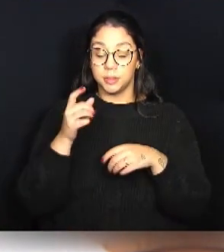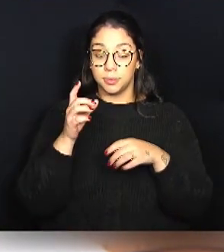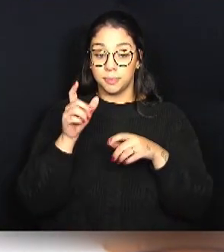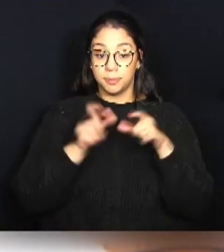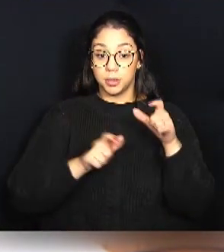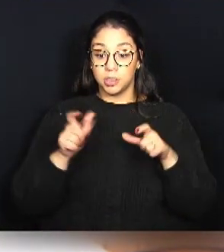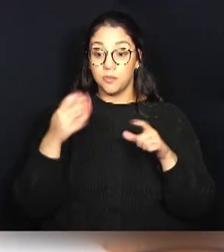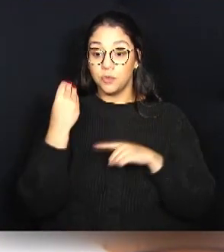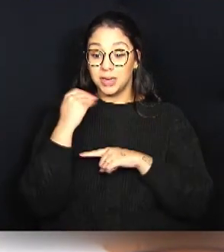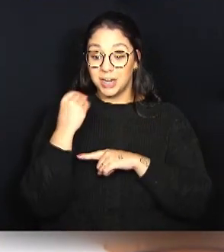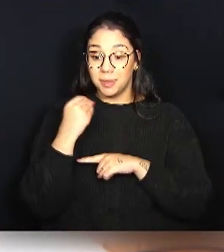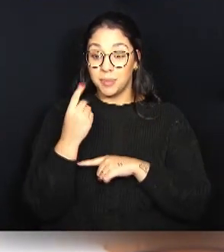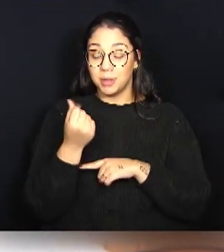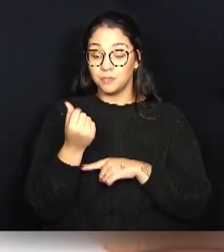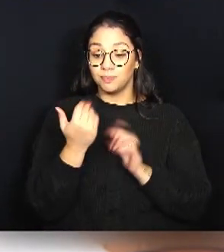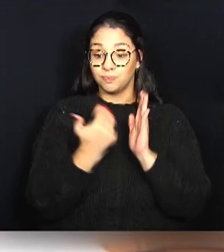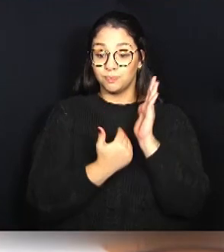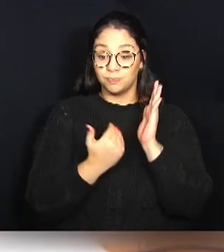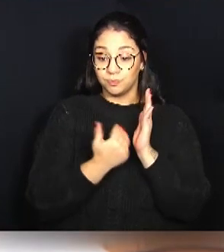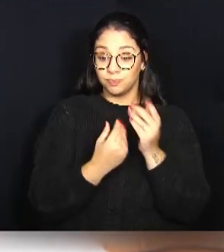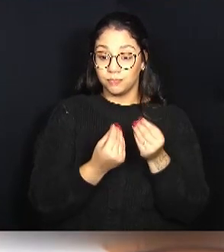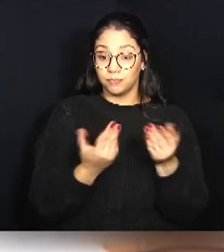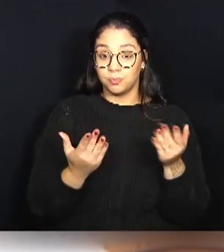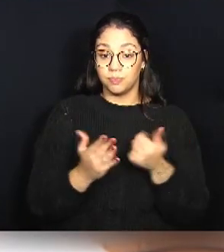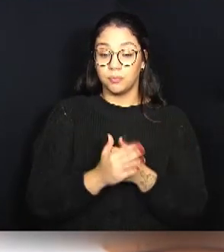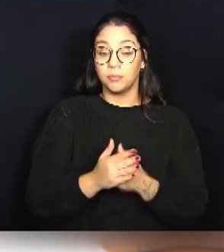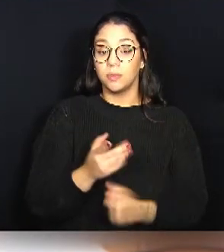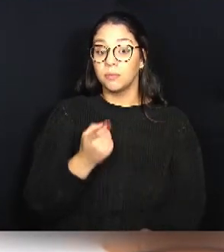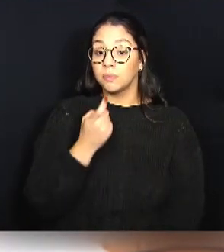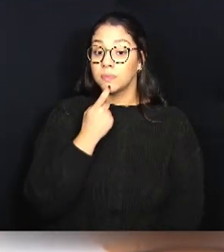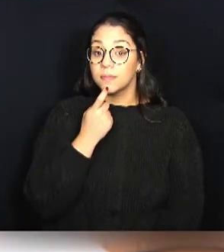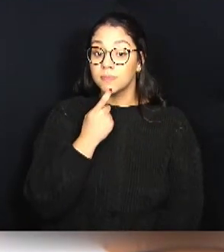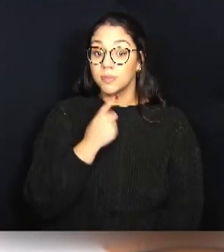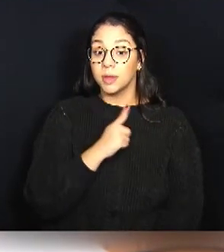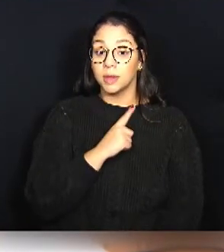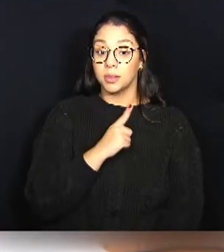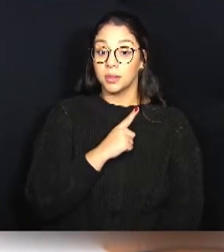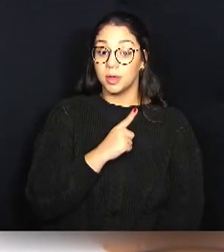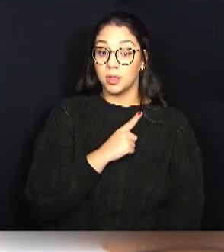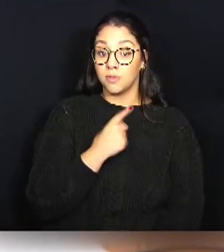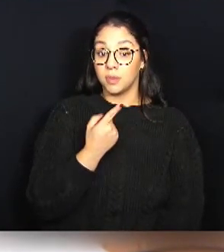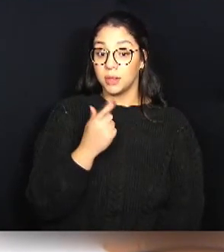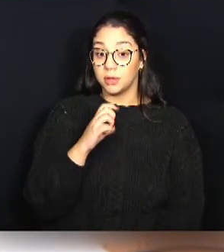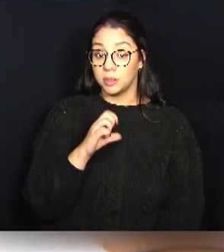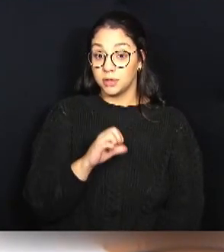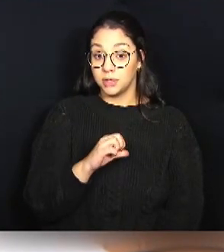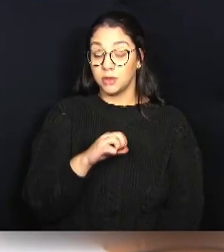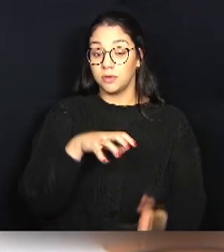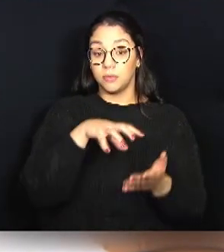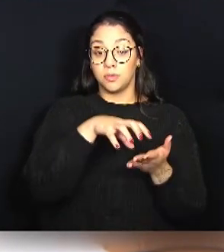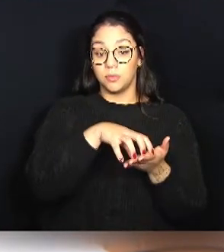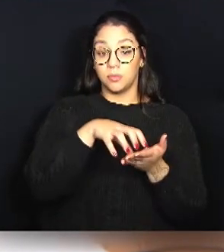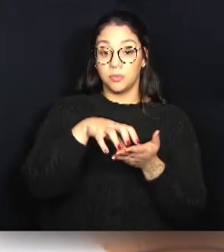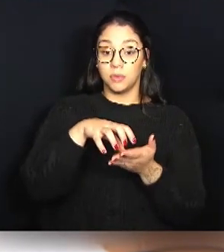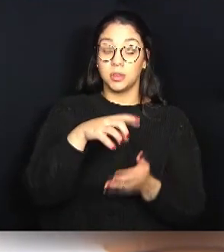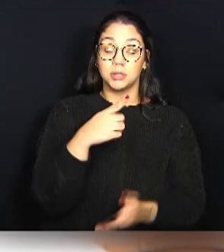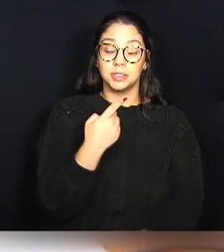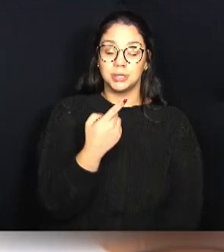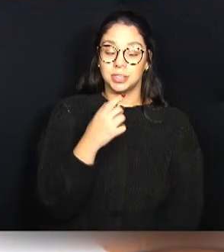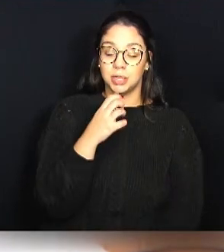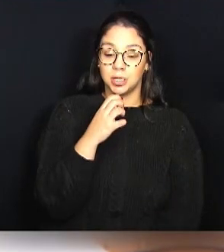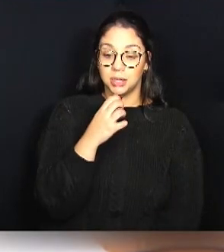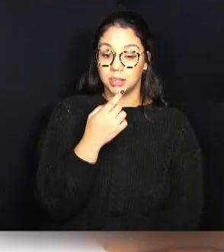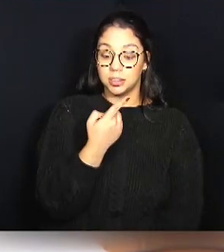de vulnerabilidade social. Campinas tem cerca de 19,7 mil pessoas